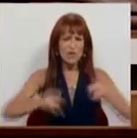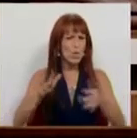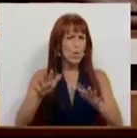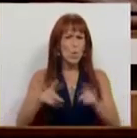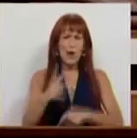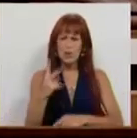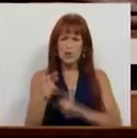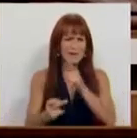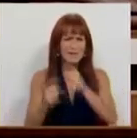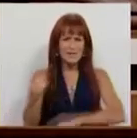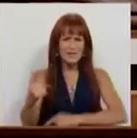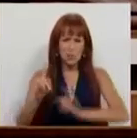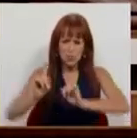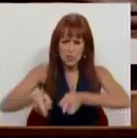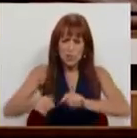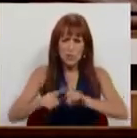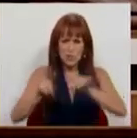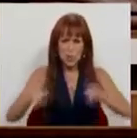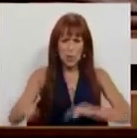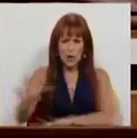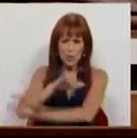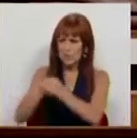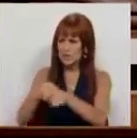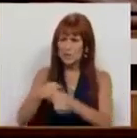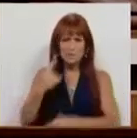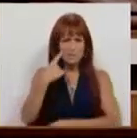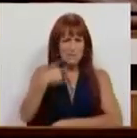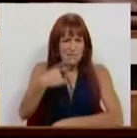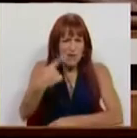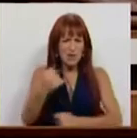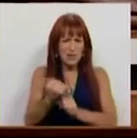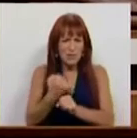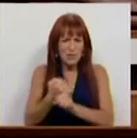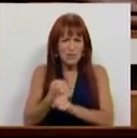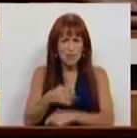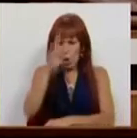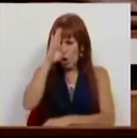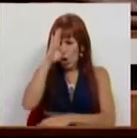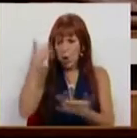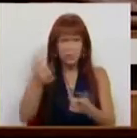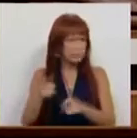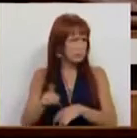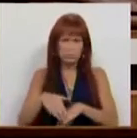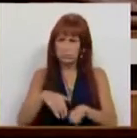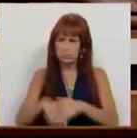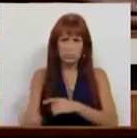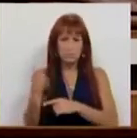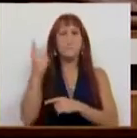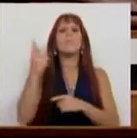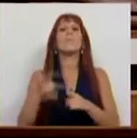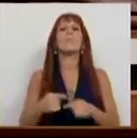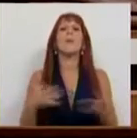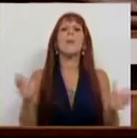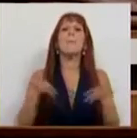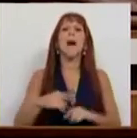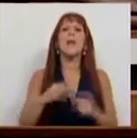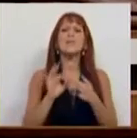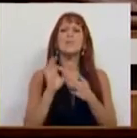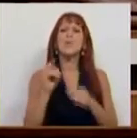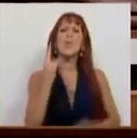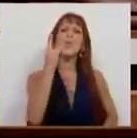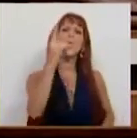quase 2 anos depois de ter começado este quadro comunitário, ilustra como o trabalho atempado não foi feito. Deixo mais uma